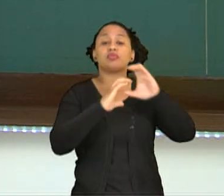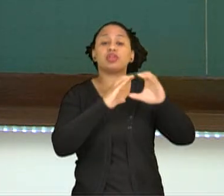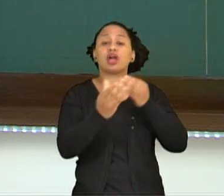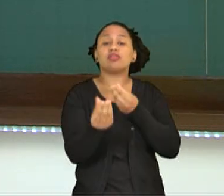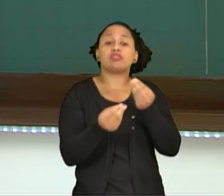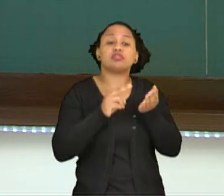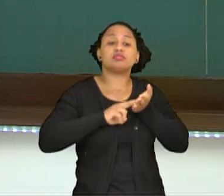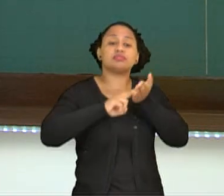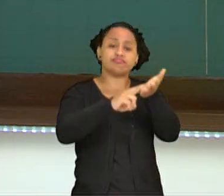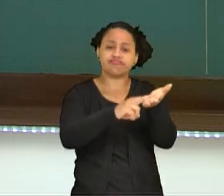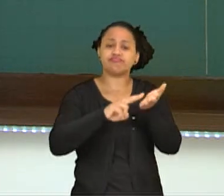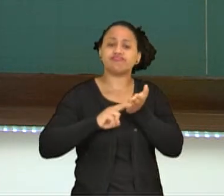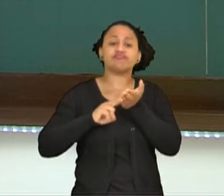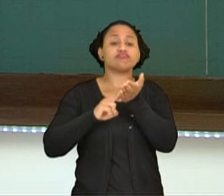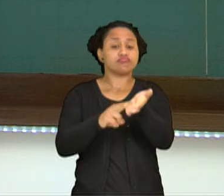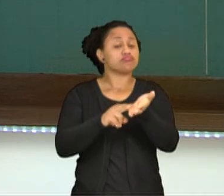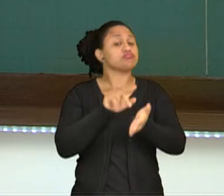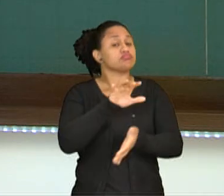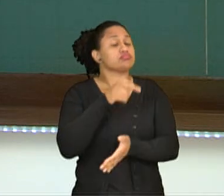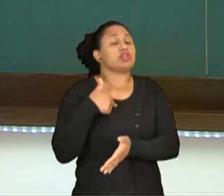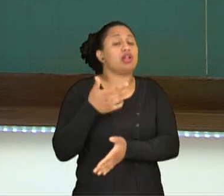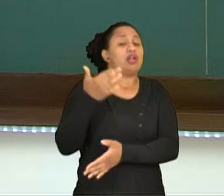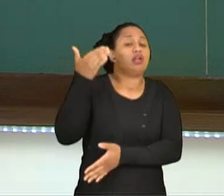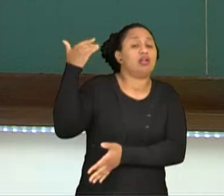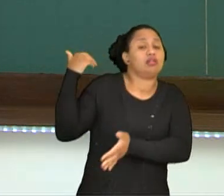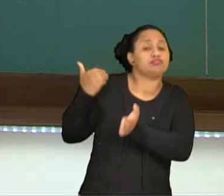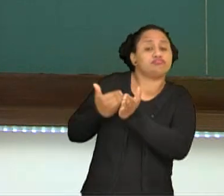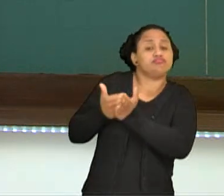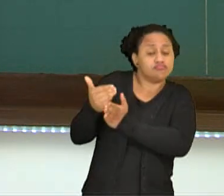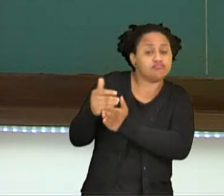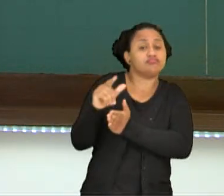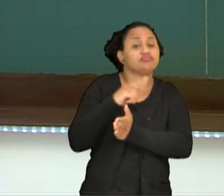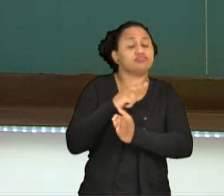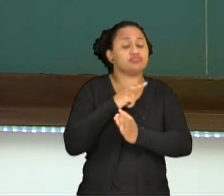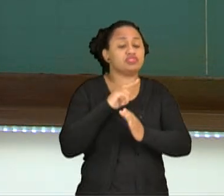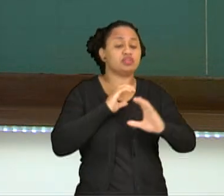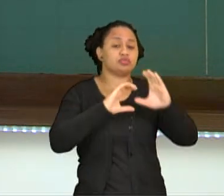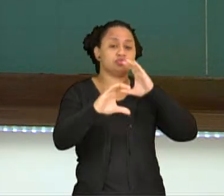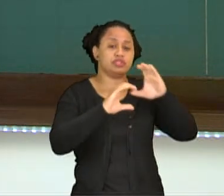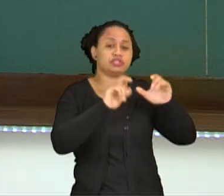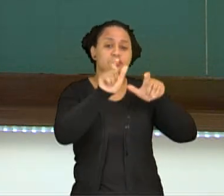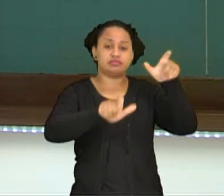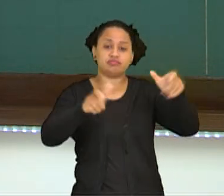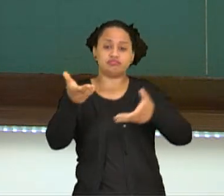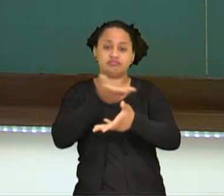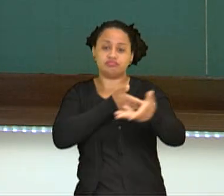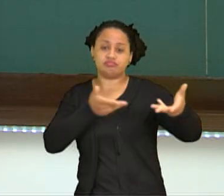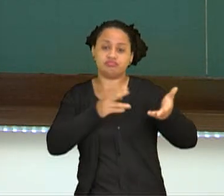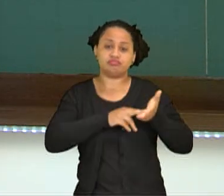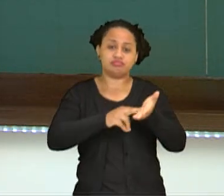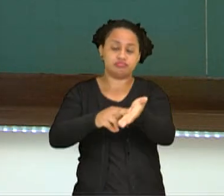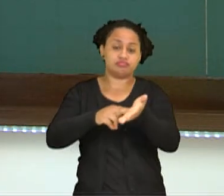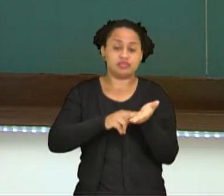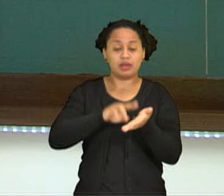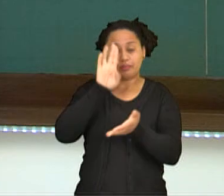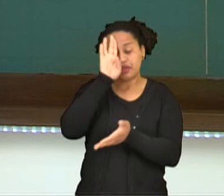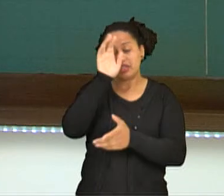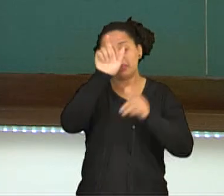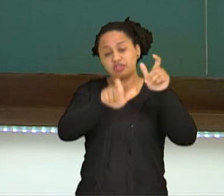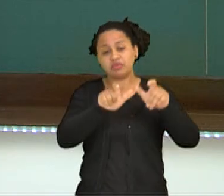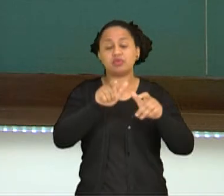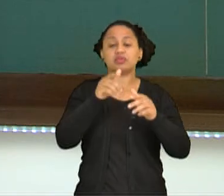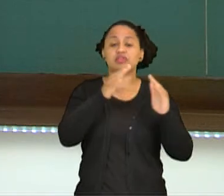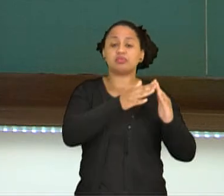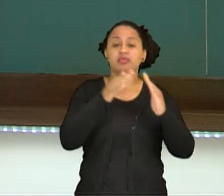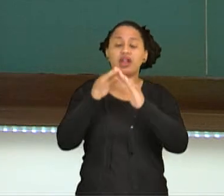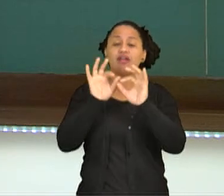que, primeiramente, nos primórdios, era feito esse tipo de comunicação entre as pessoas, principalmente entre pessoas que moravam longe,